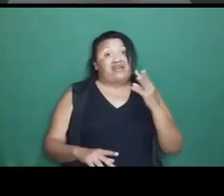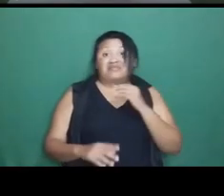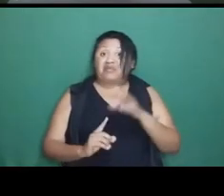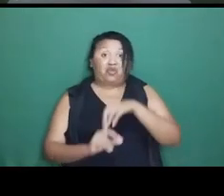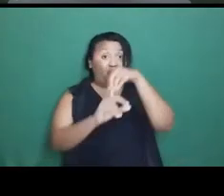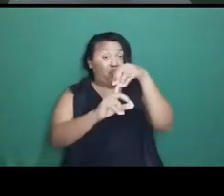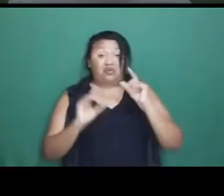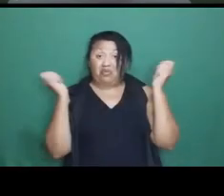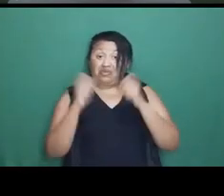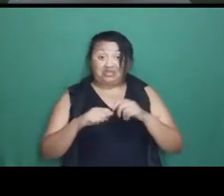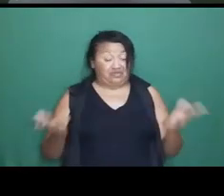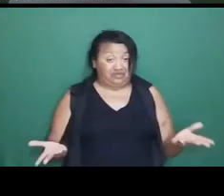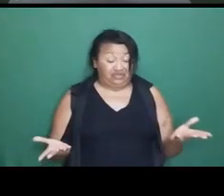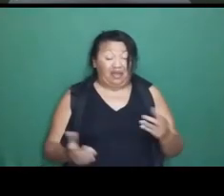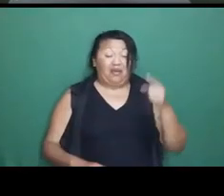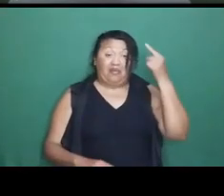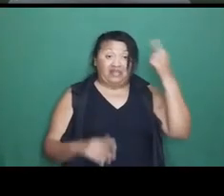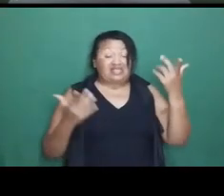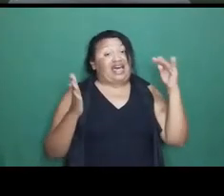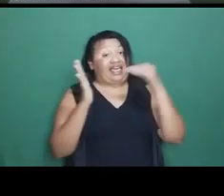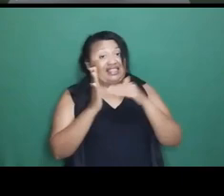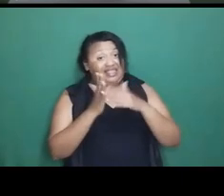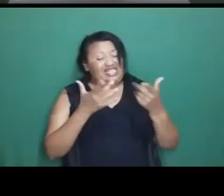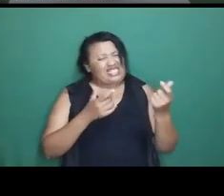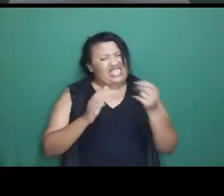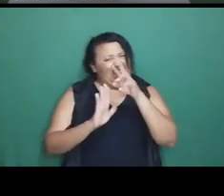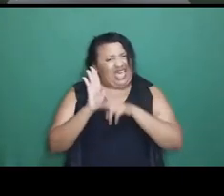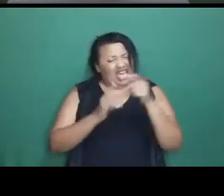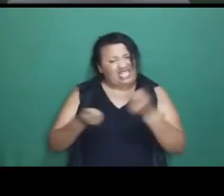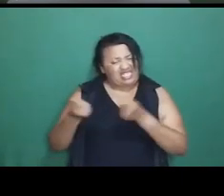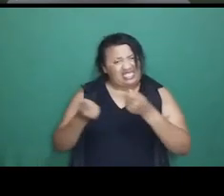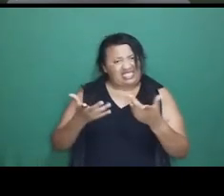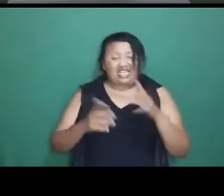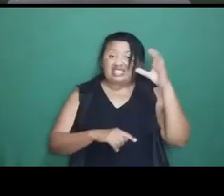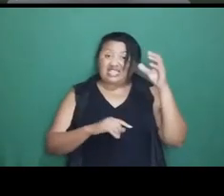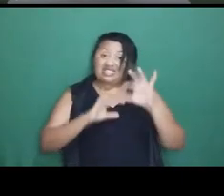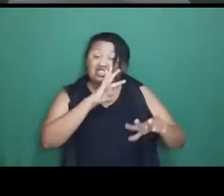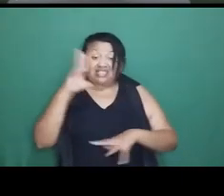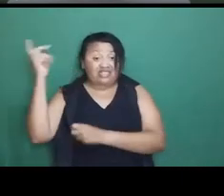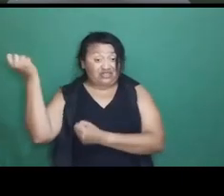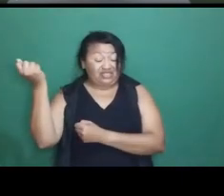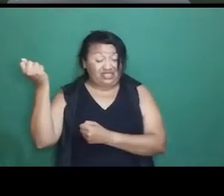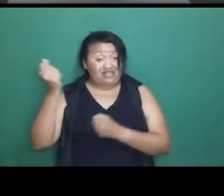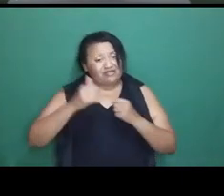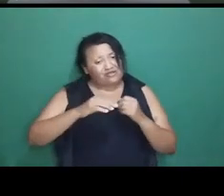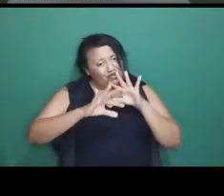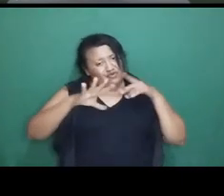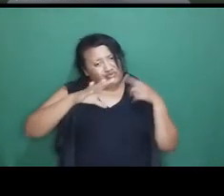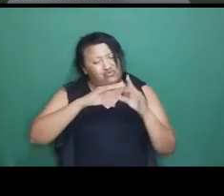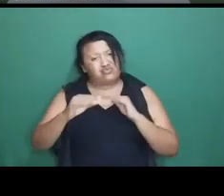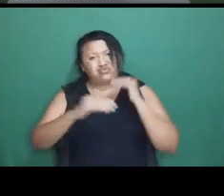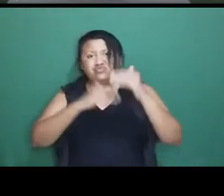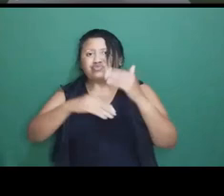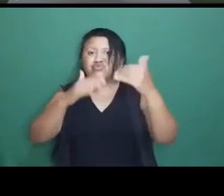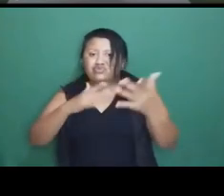pensa-se que até que o Rigor do método das ciências da natureza deveria ser estendido a todos os campos